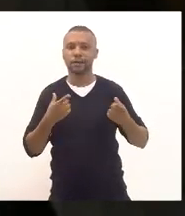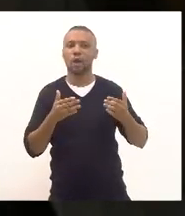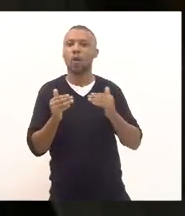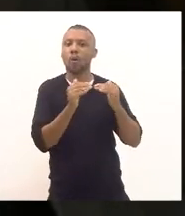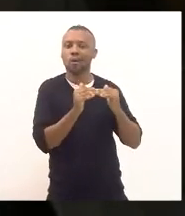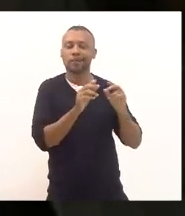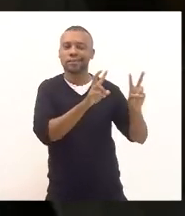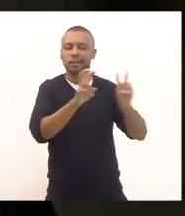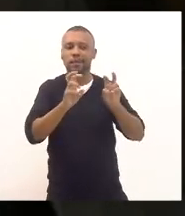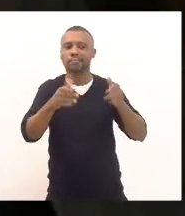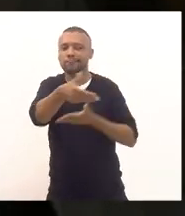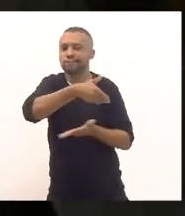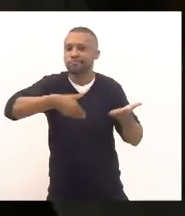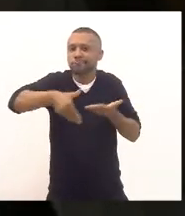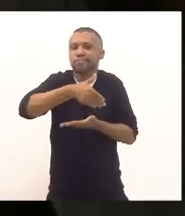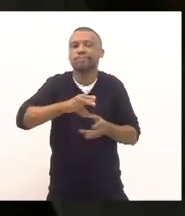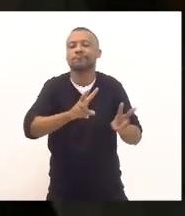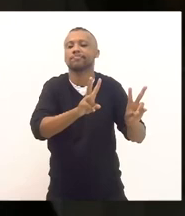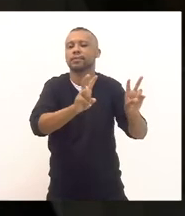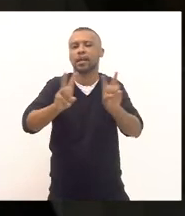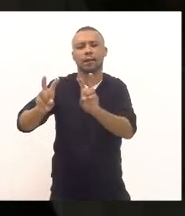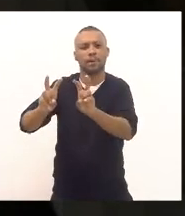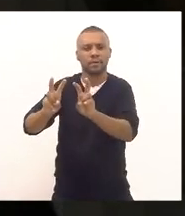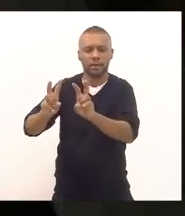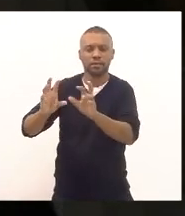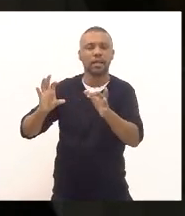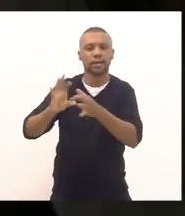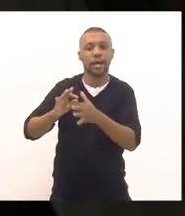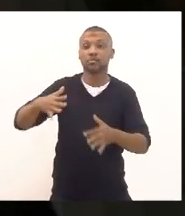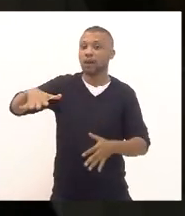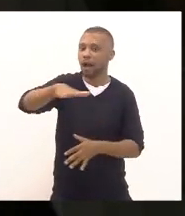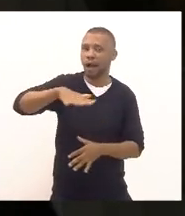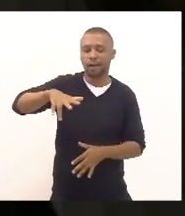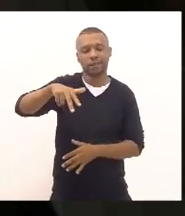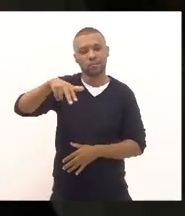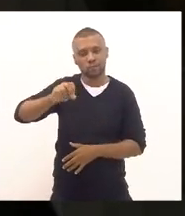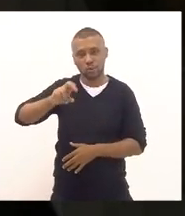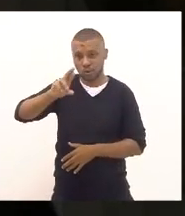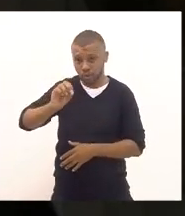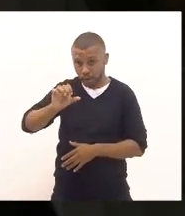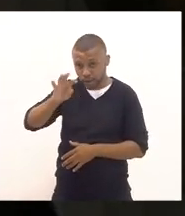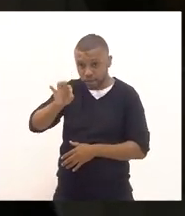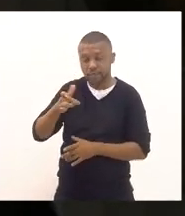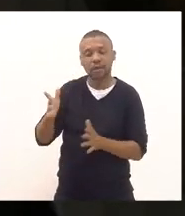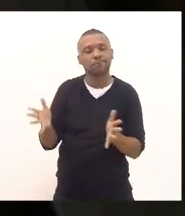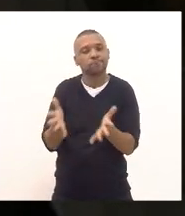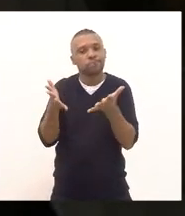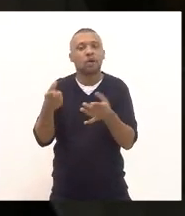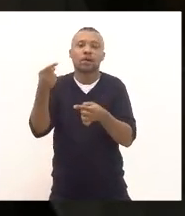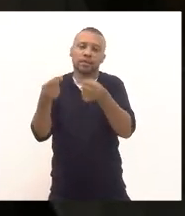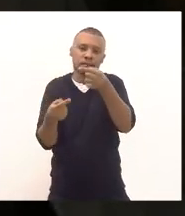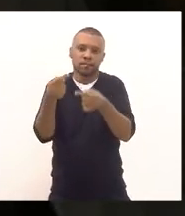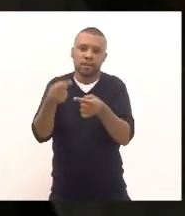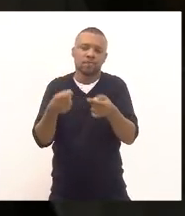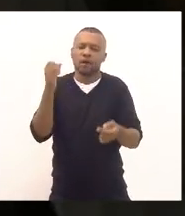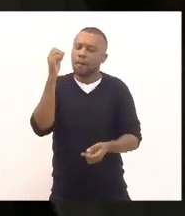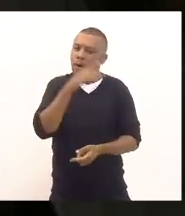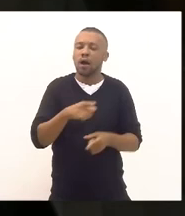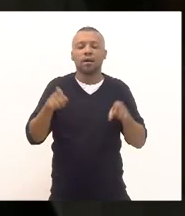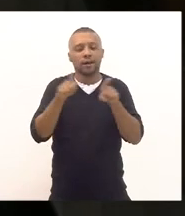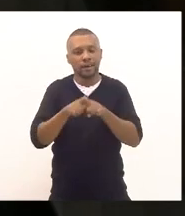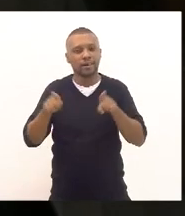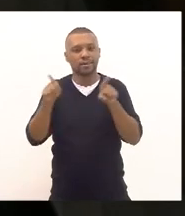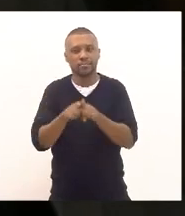excelência vários temas várias questões que tratam do Noroeste possa ser essa inclusive é um dos incentivadores desse debate foi patético